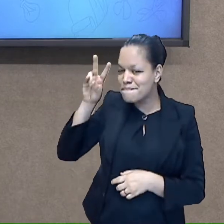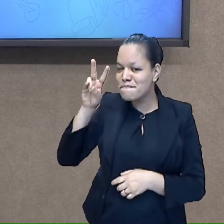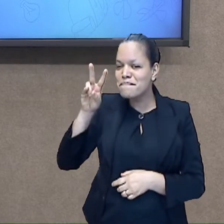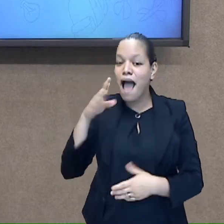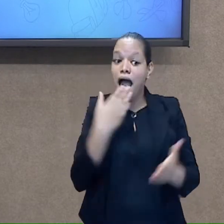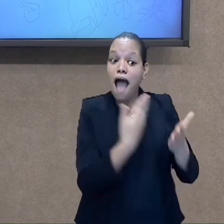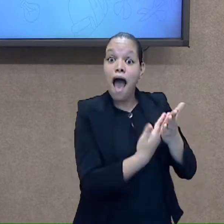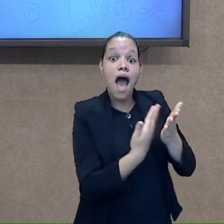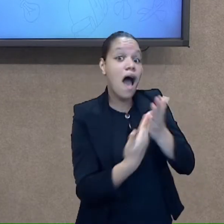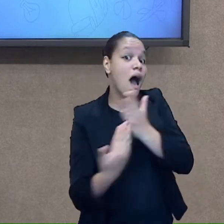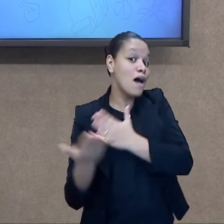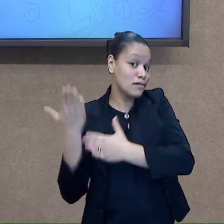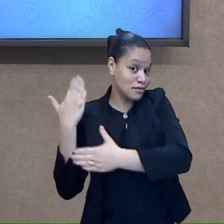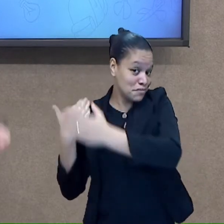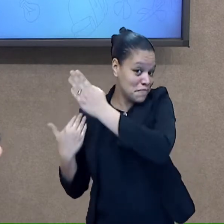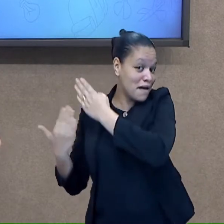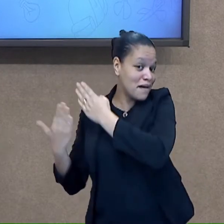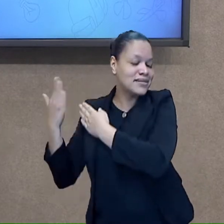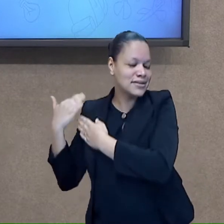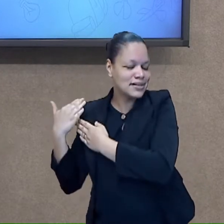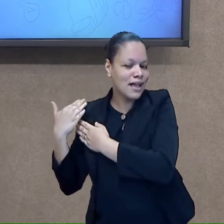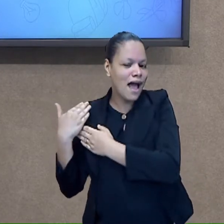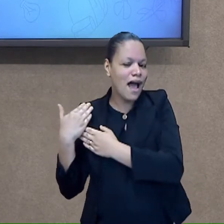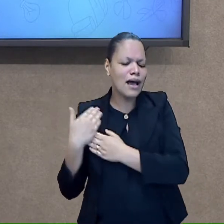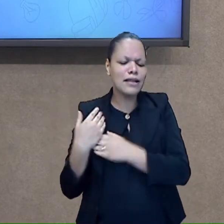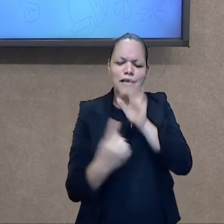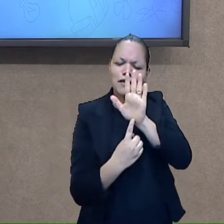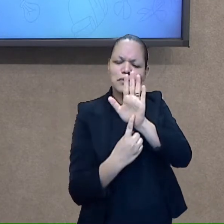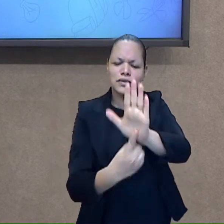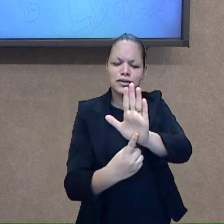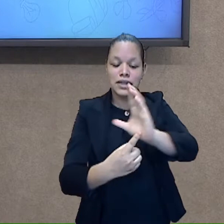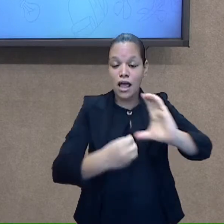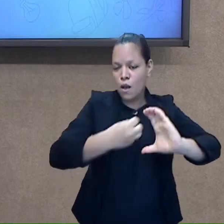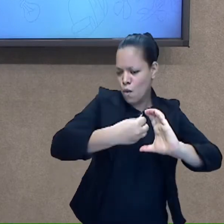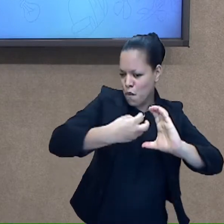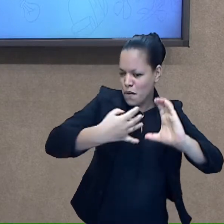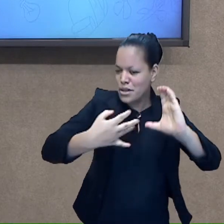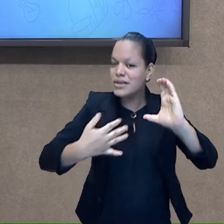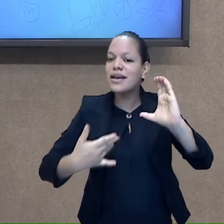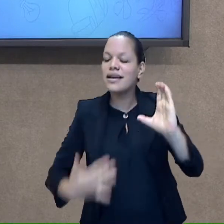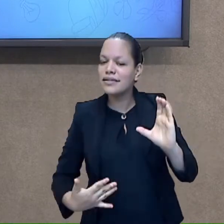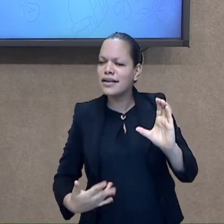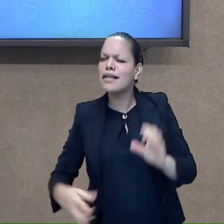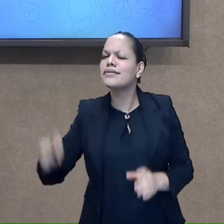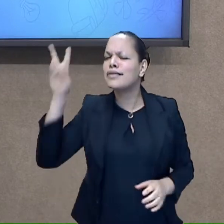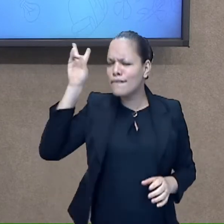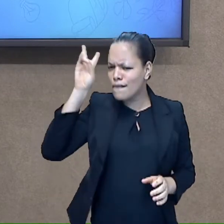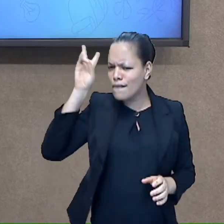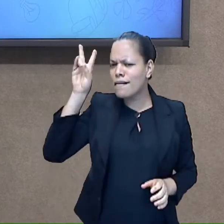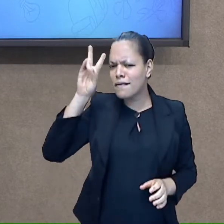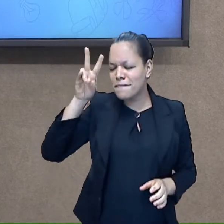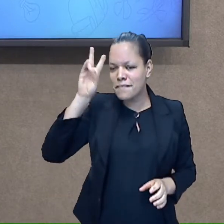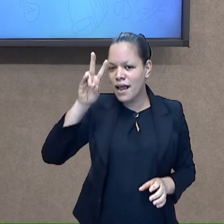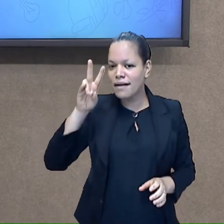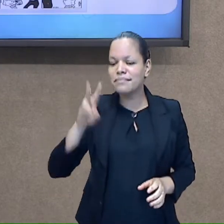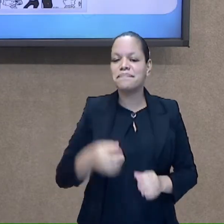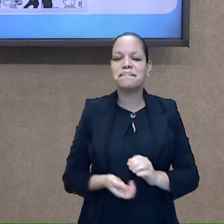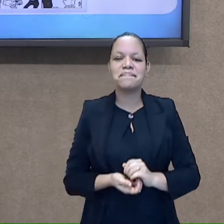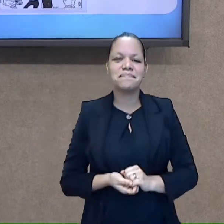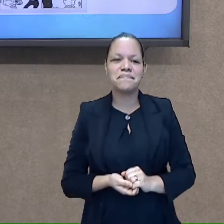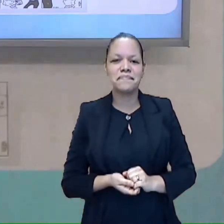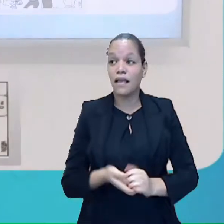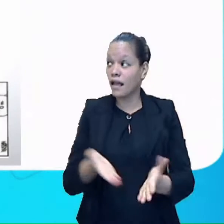passada, que nós falamos as características. Então, vamos lá? Só relembrar, porque eu sei que vocês já sabem.